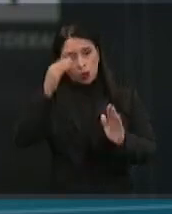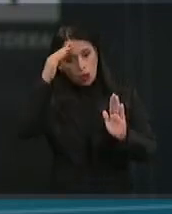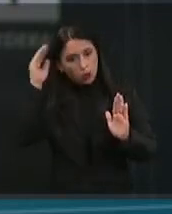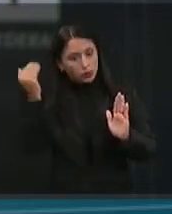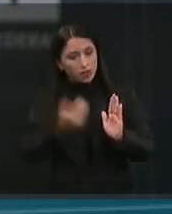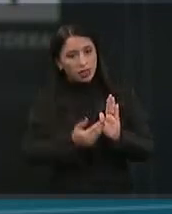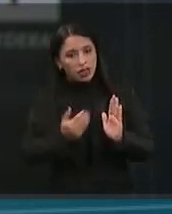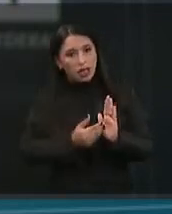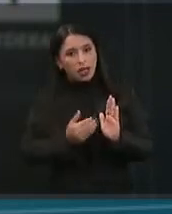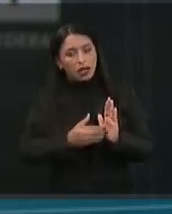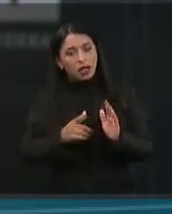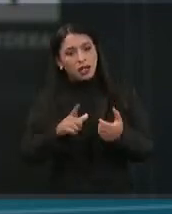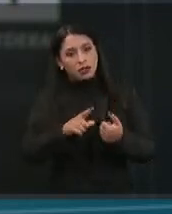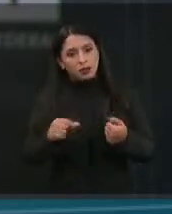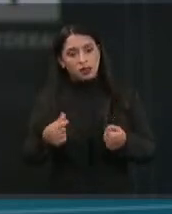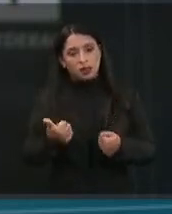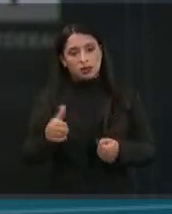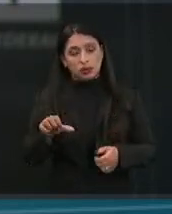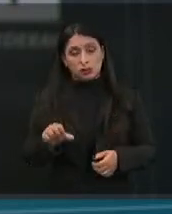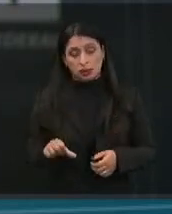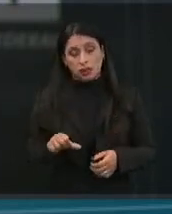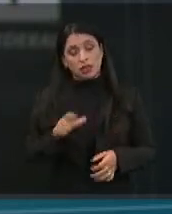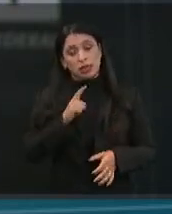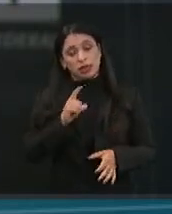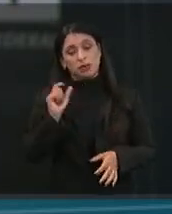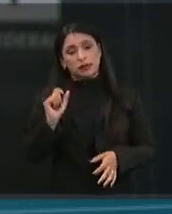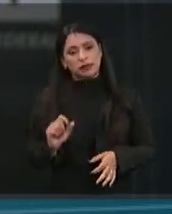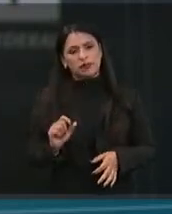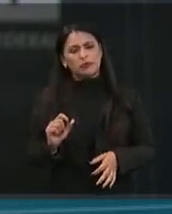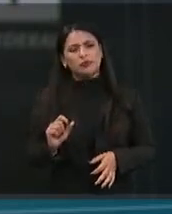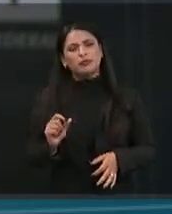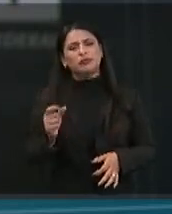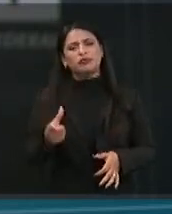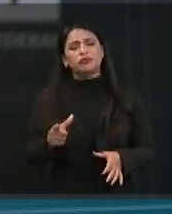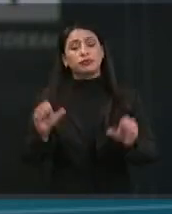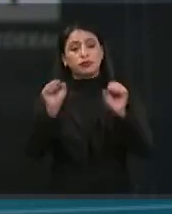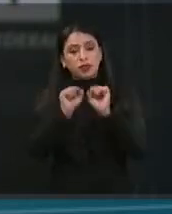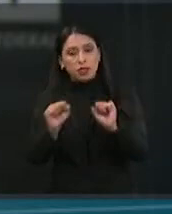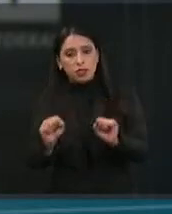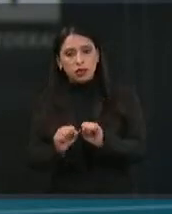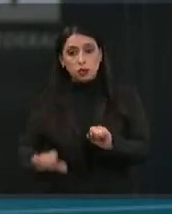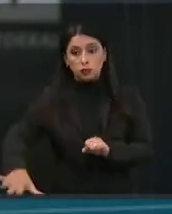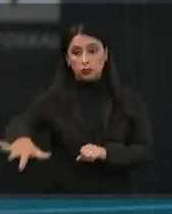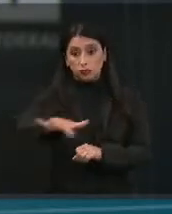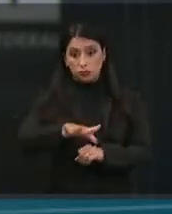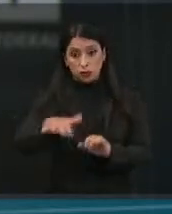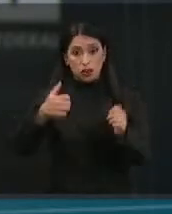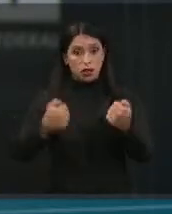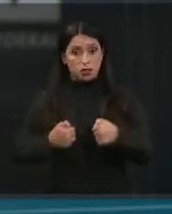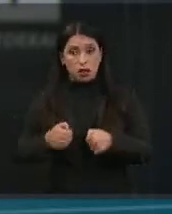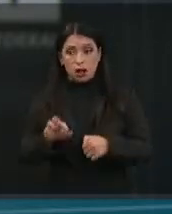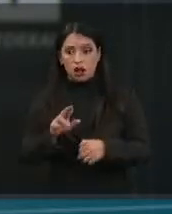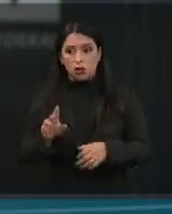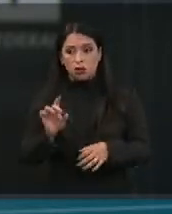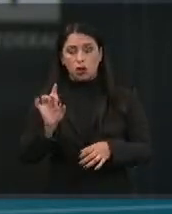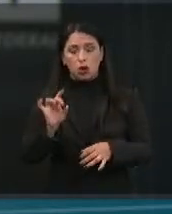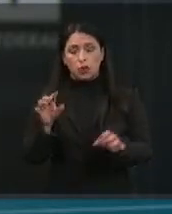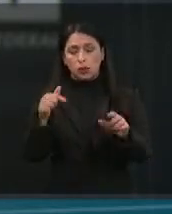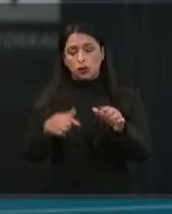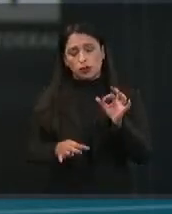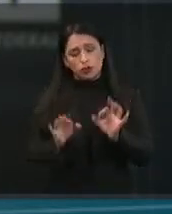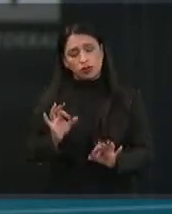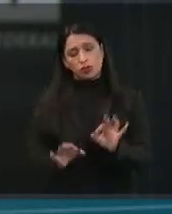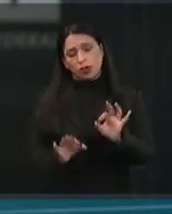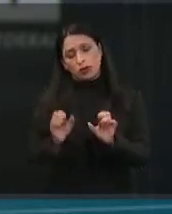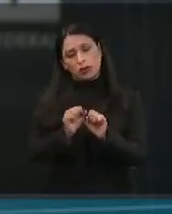Civil, guardando milhões de dados de usuários, por exemplo. A visão sistêmica é necessária, não só porque o julgamento aqui é sobre o